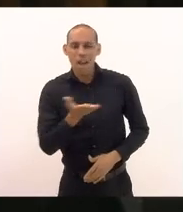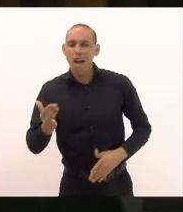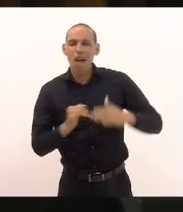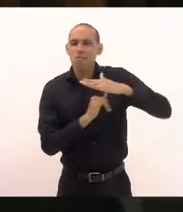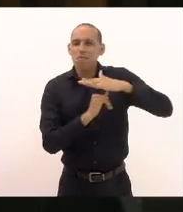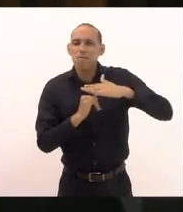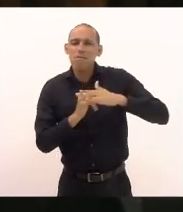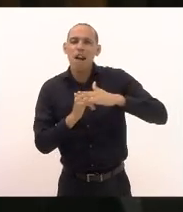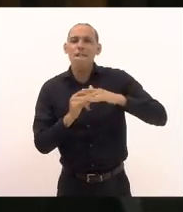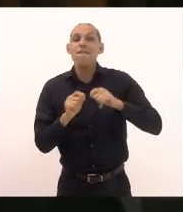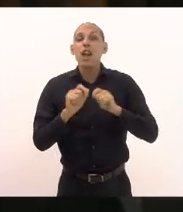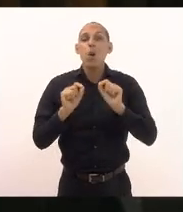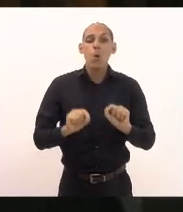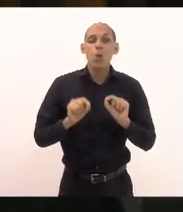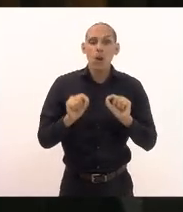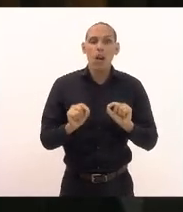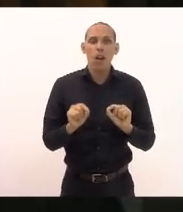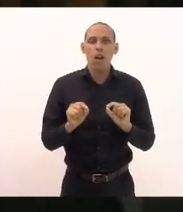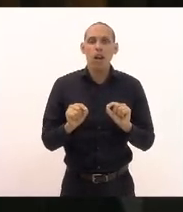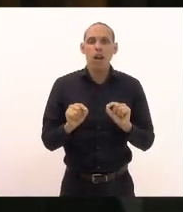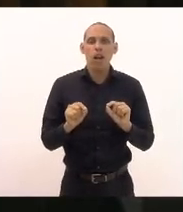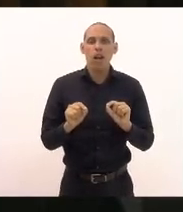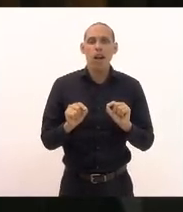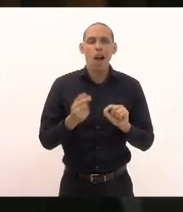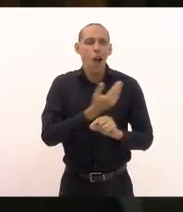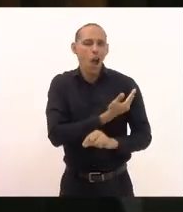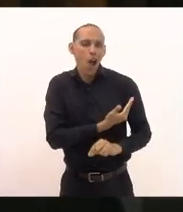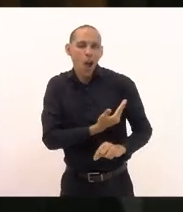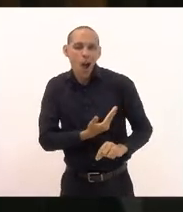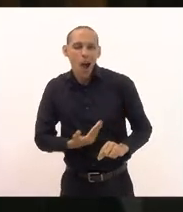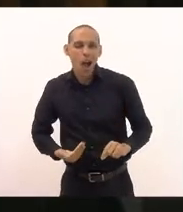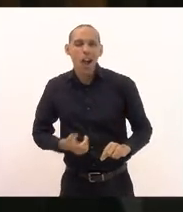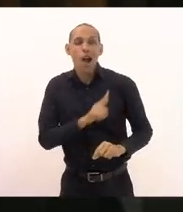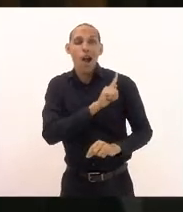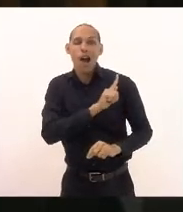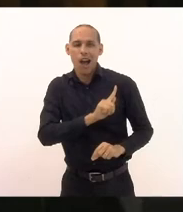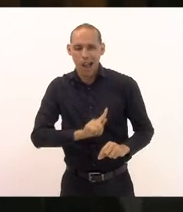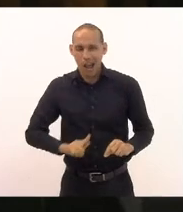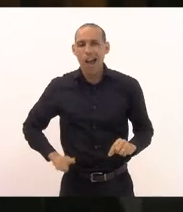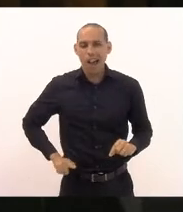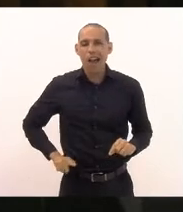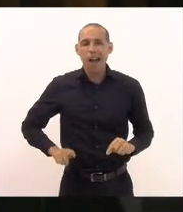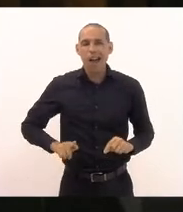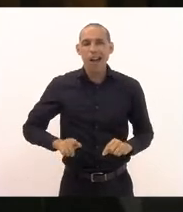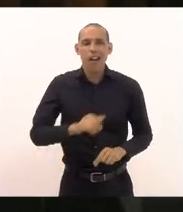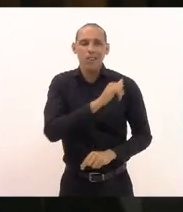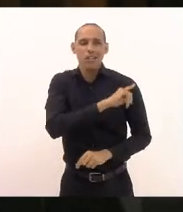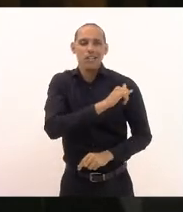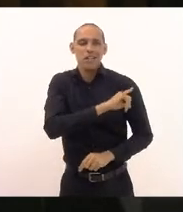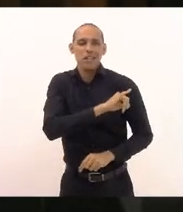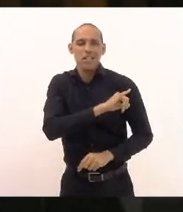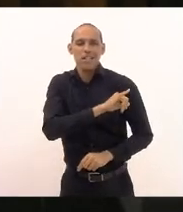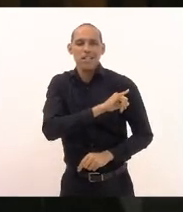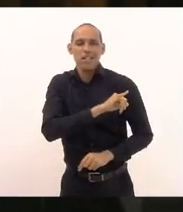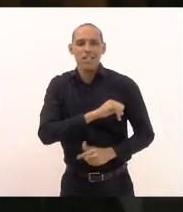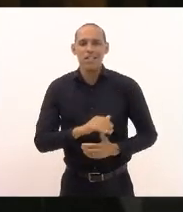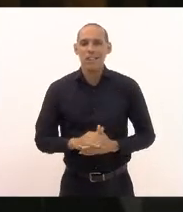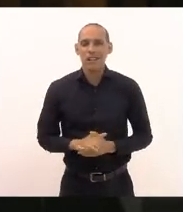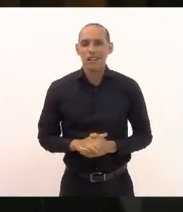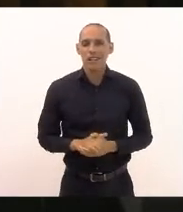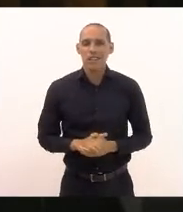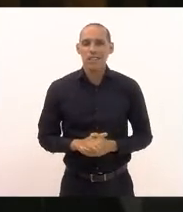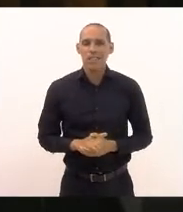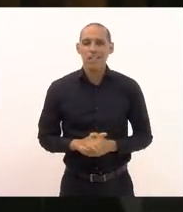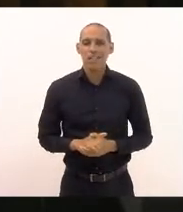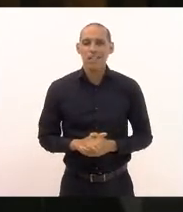que levaram o mesmo governador, o governador do estado do Rio de Janeiro,